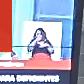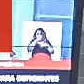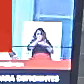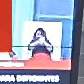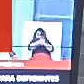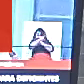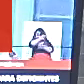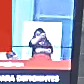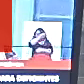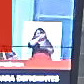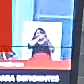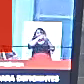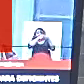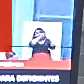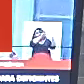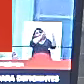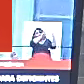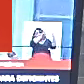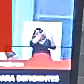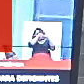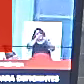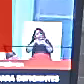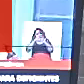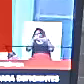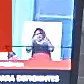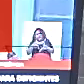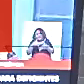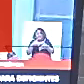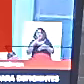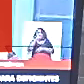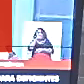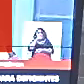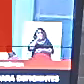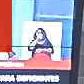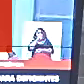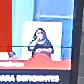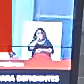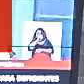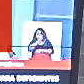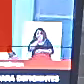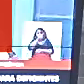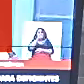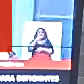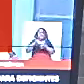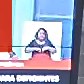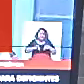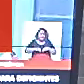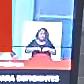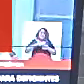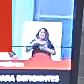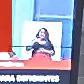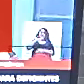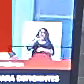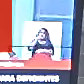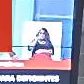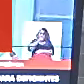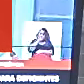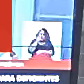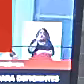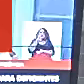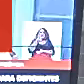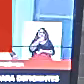sua cidade, viu, Denise? Não deslocaram da onde vocês vieram, com sacrifício, com dificuldade. Não vieram aqui em vão, não. Se Deus